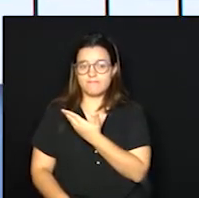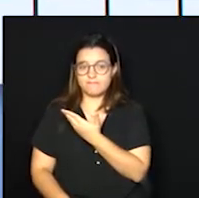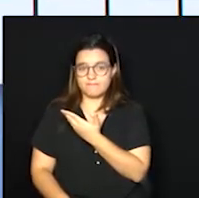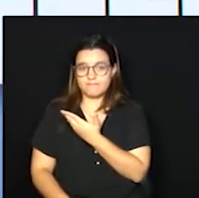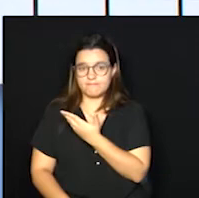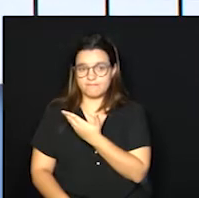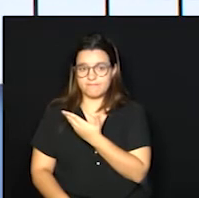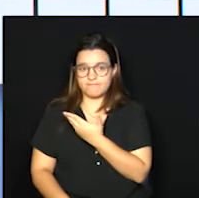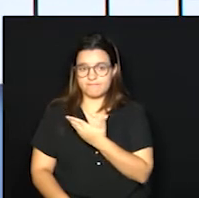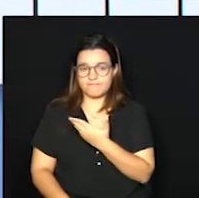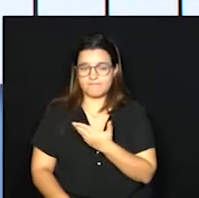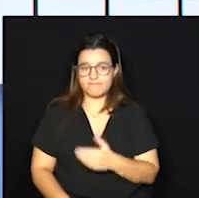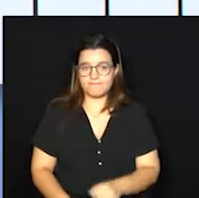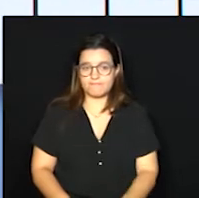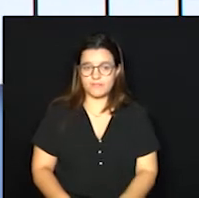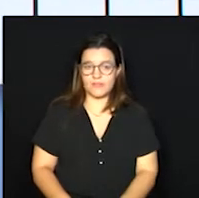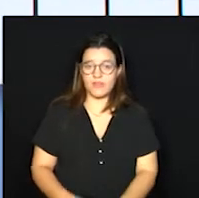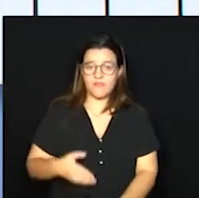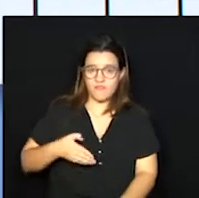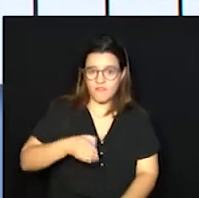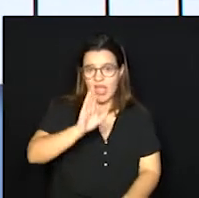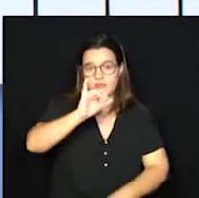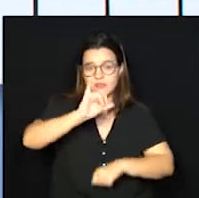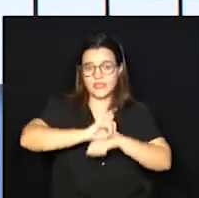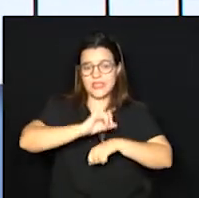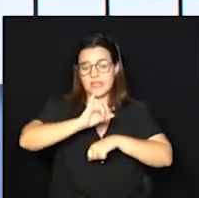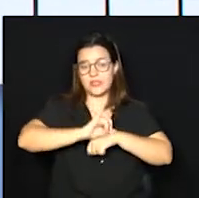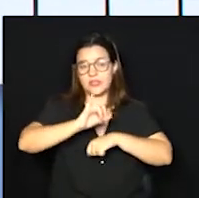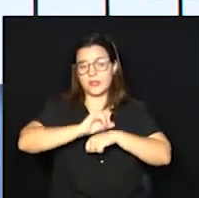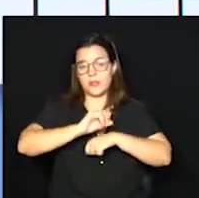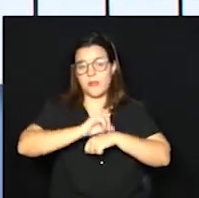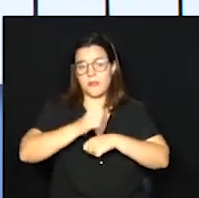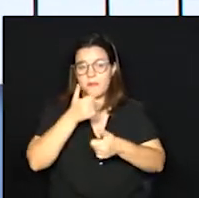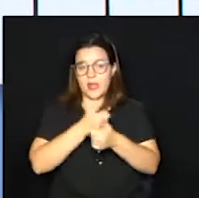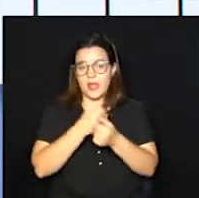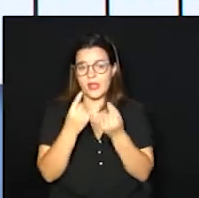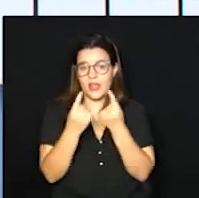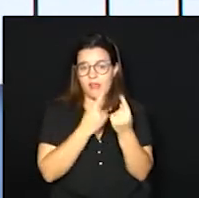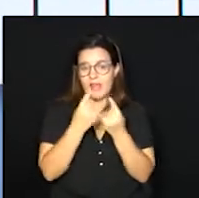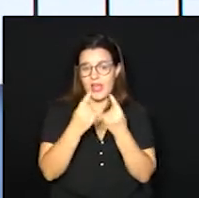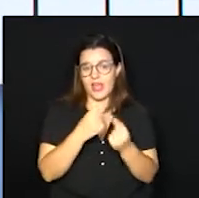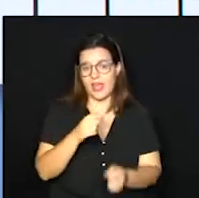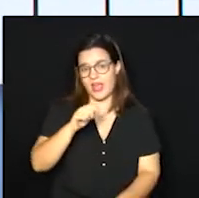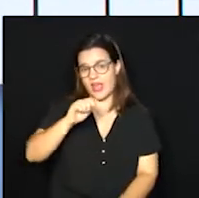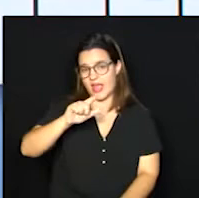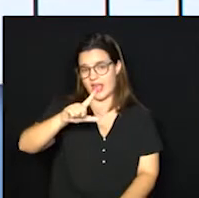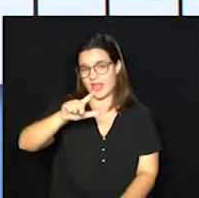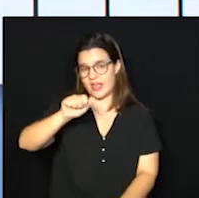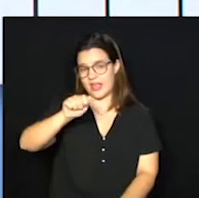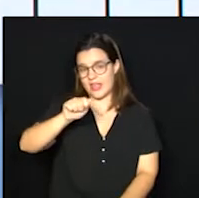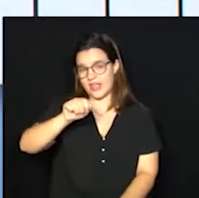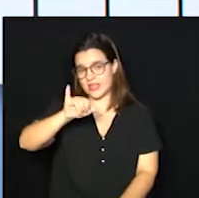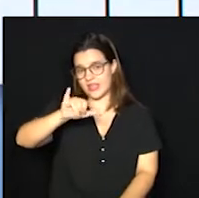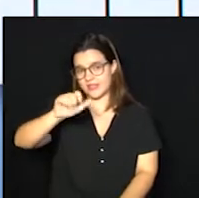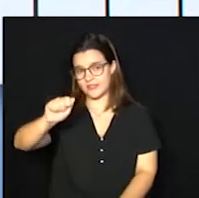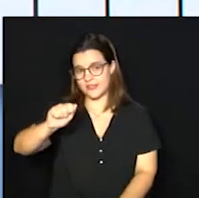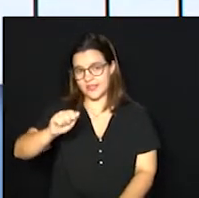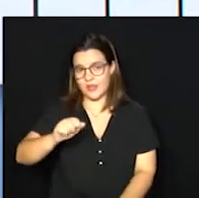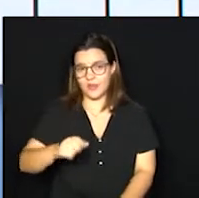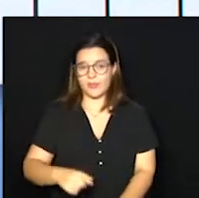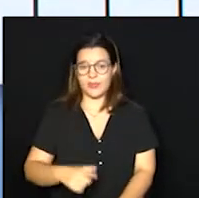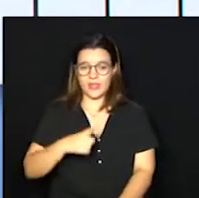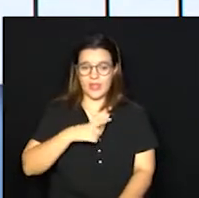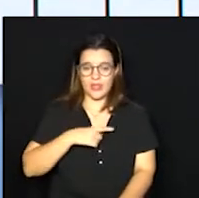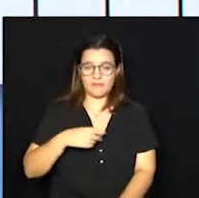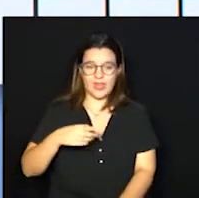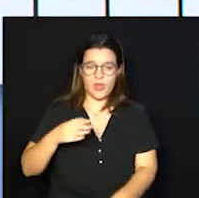está interditada no sentido centro, na altura da Avenida Aglaia. E essa interdição vai até